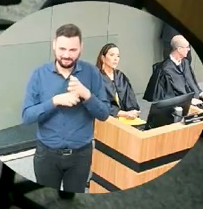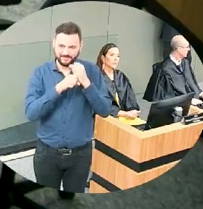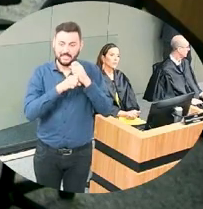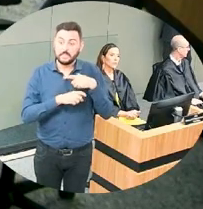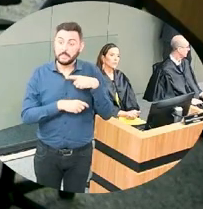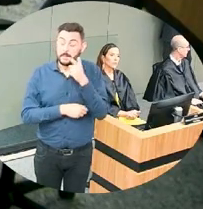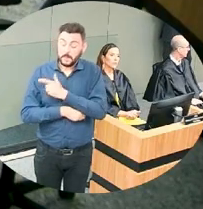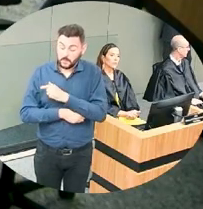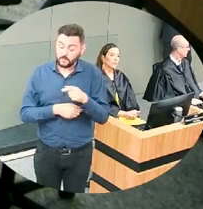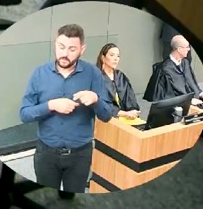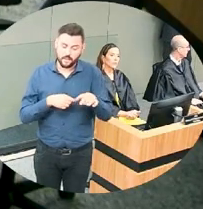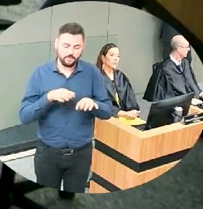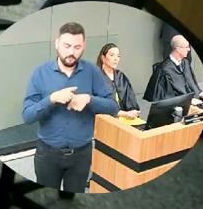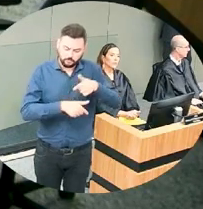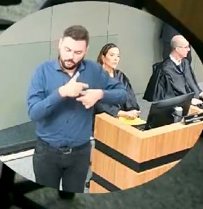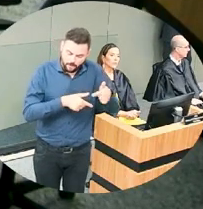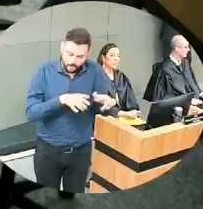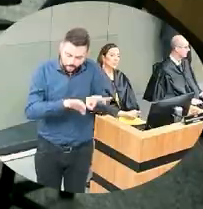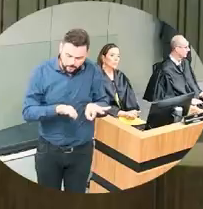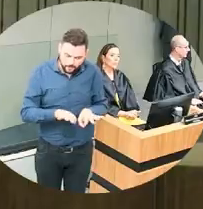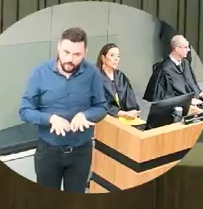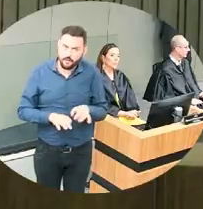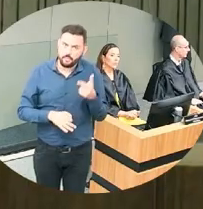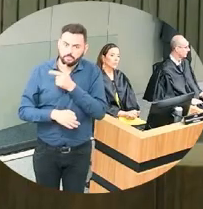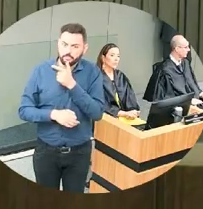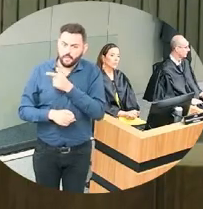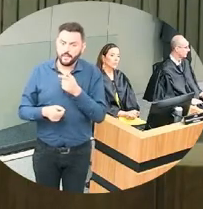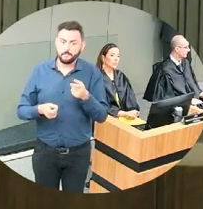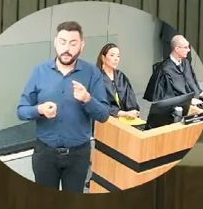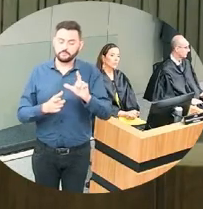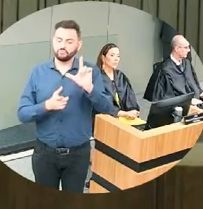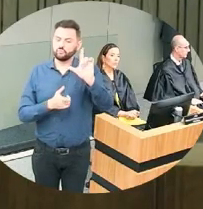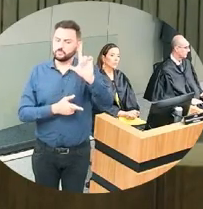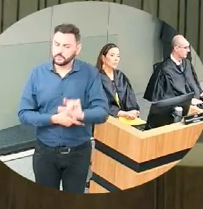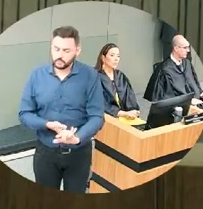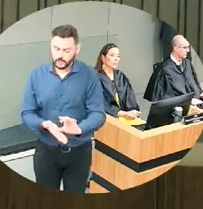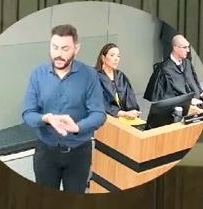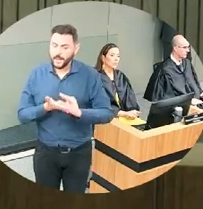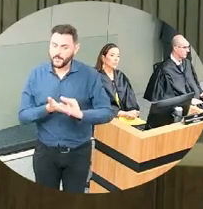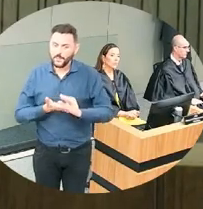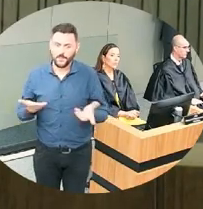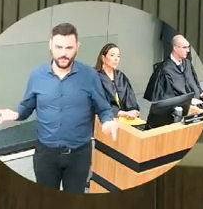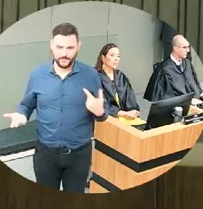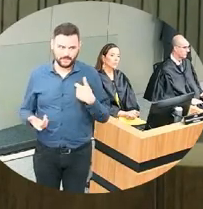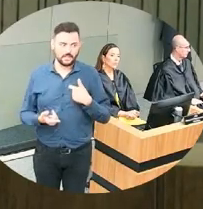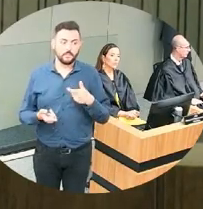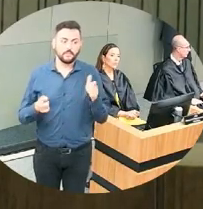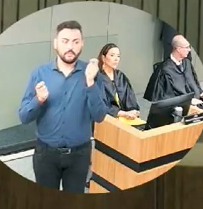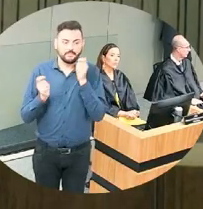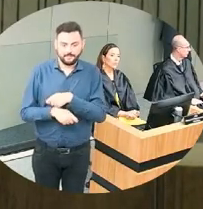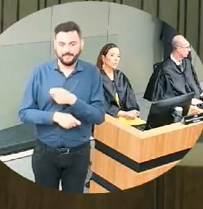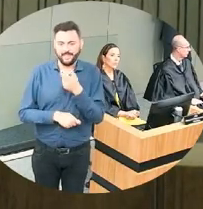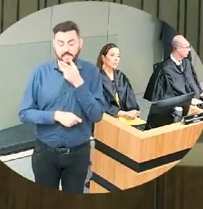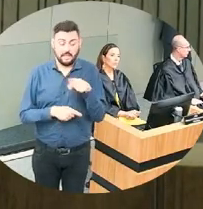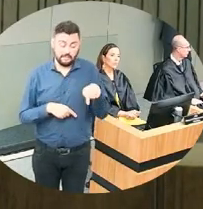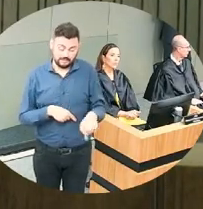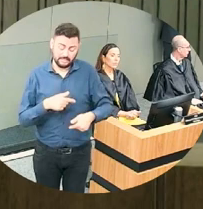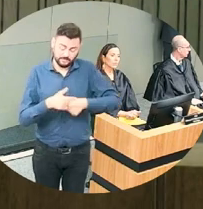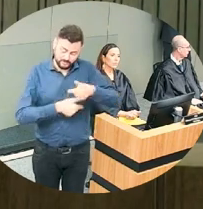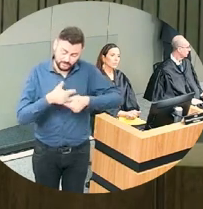ferramenta para otimizar o processo de trabalho e economizar recursos na fase de execução que é o nosso calcanhar de